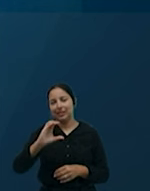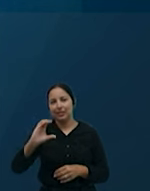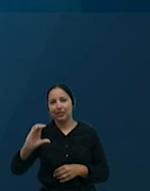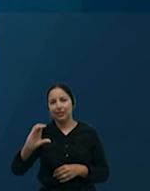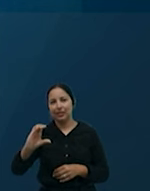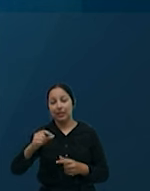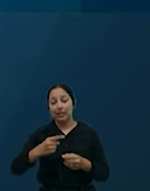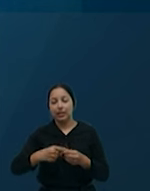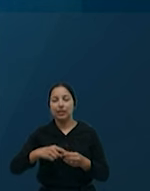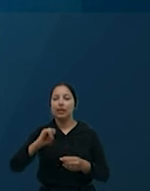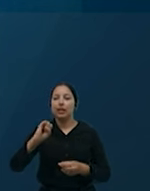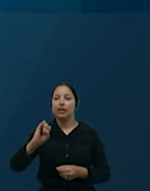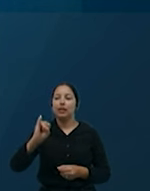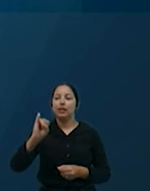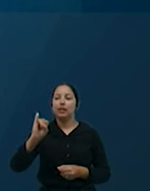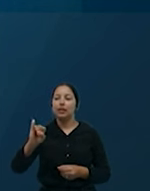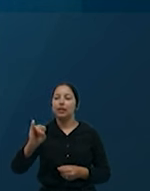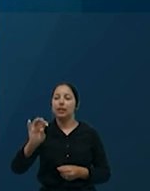falar a vossas excelências.